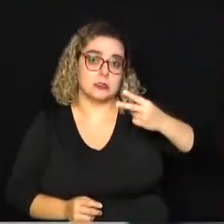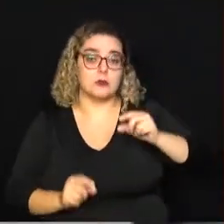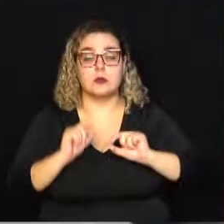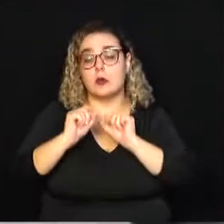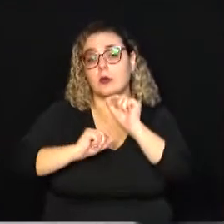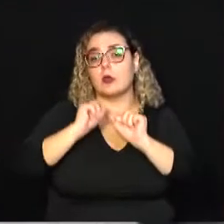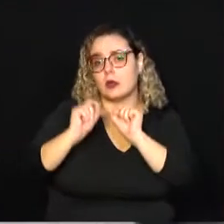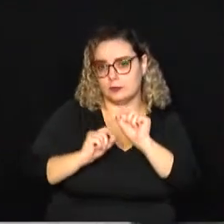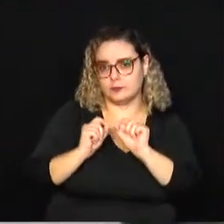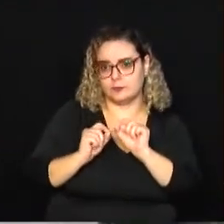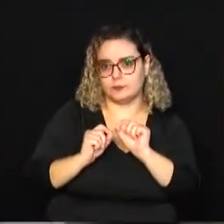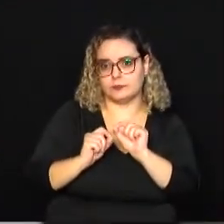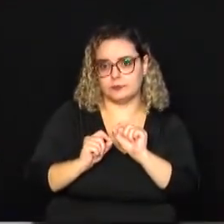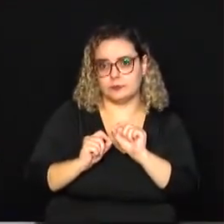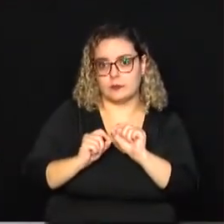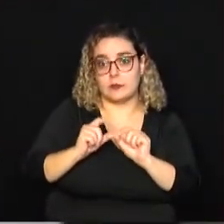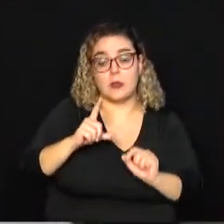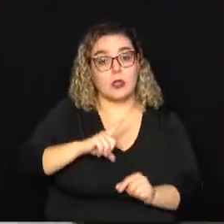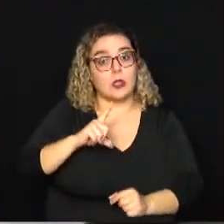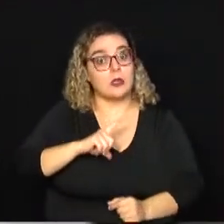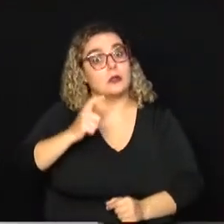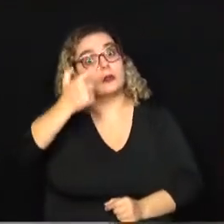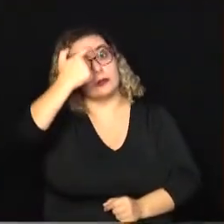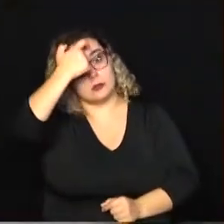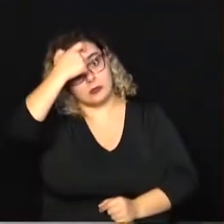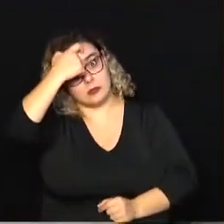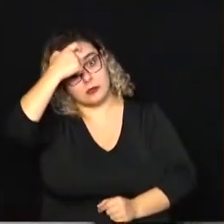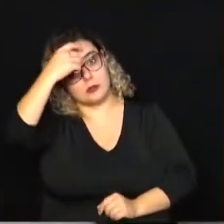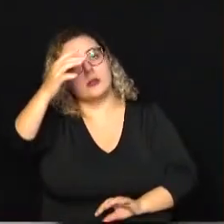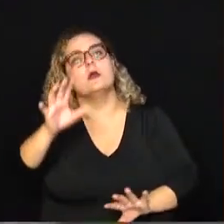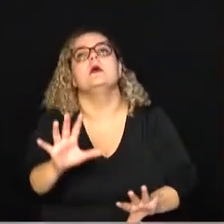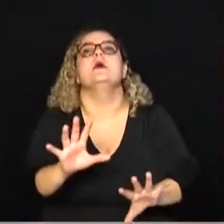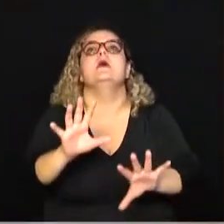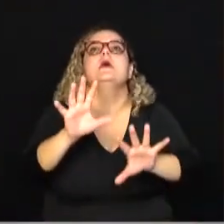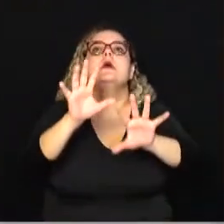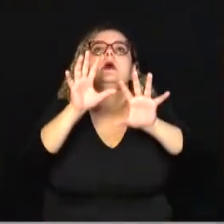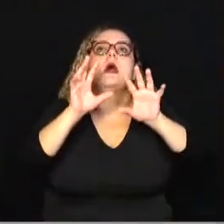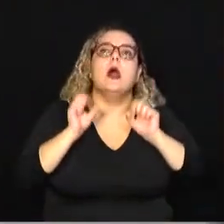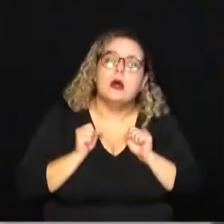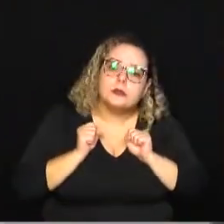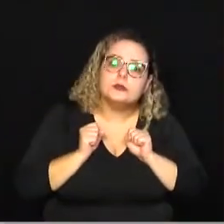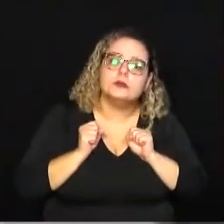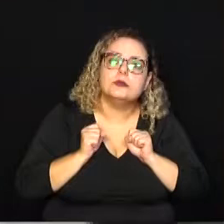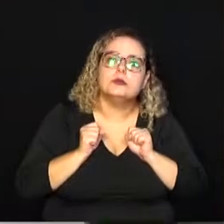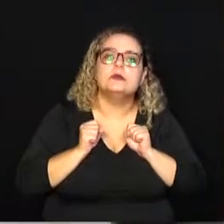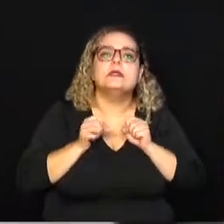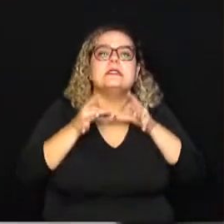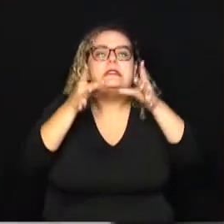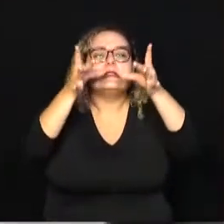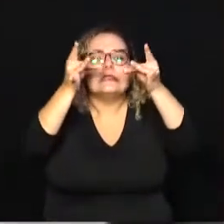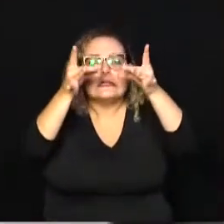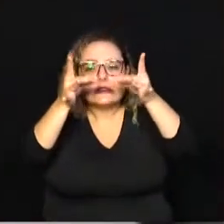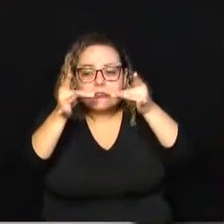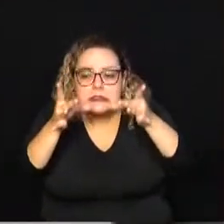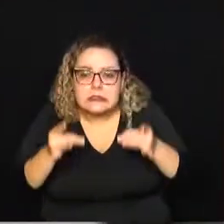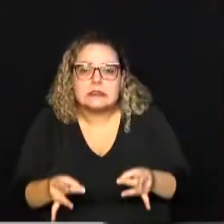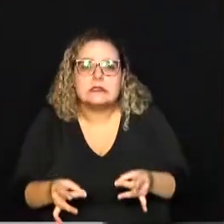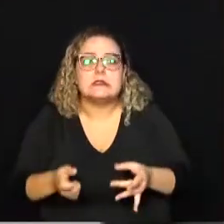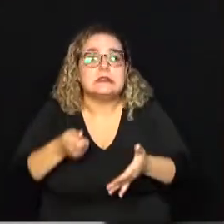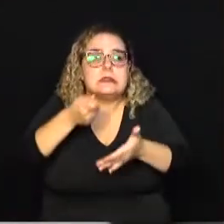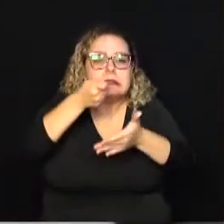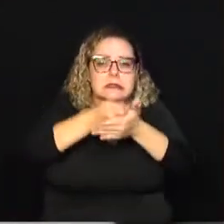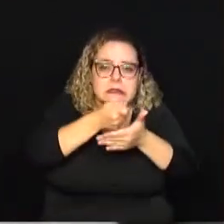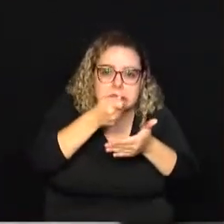a partir desse consenso, a adoção de forma sistemática, competente, criteriosa, séria, com fiscalização, com